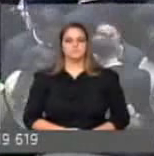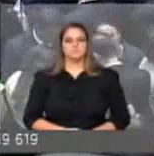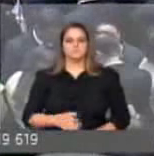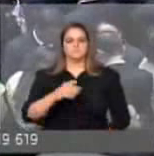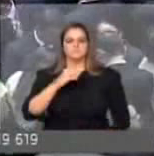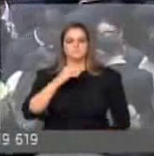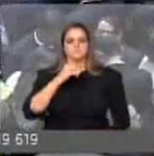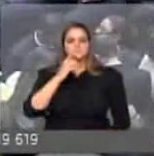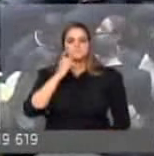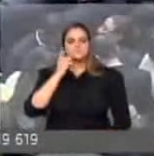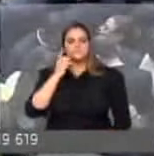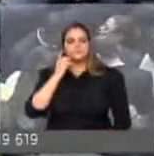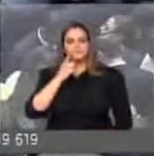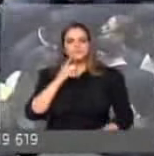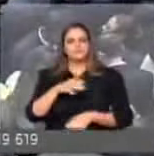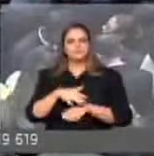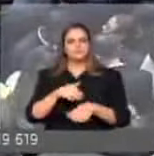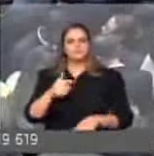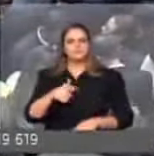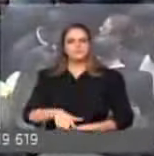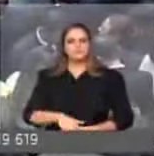Deputado Max Beltrão.